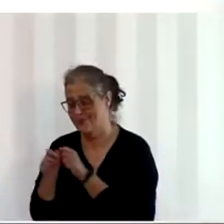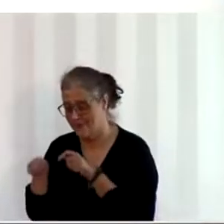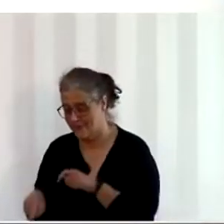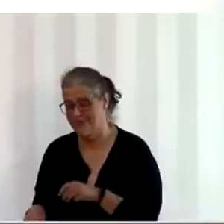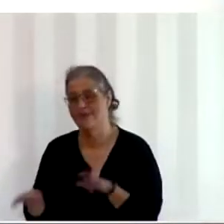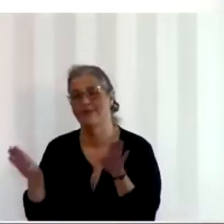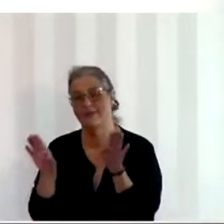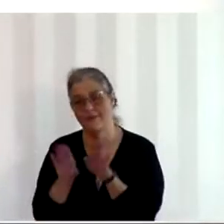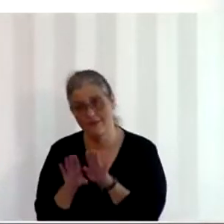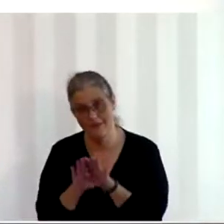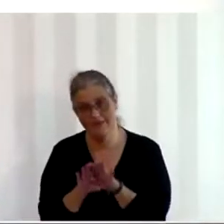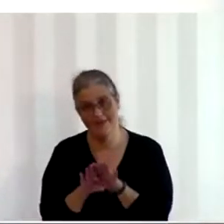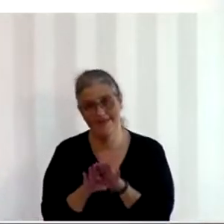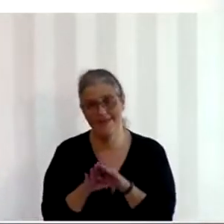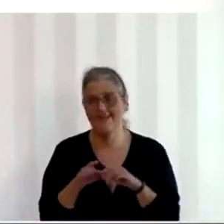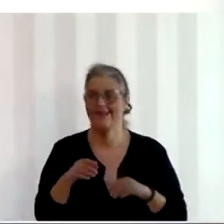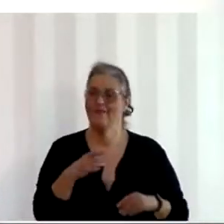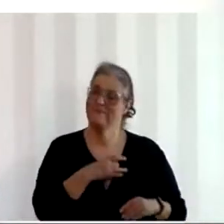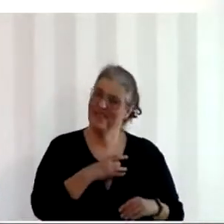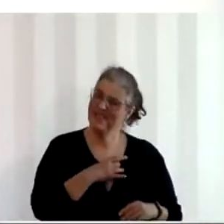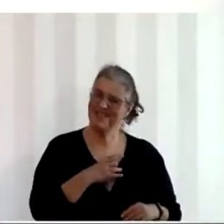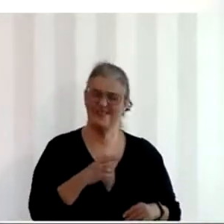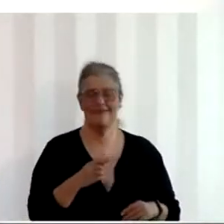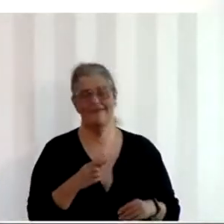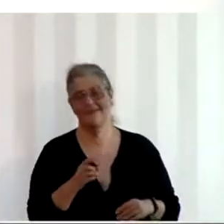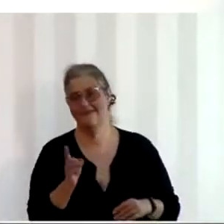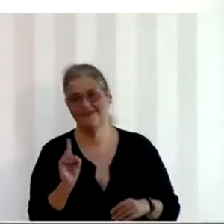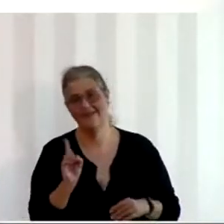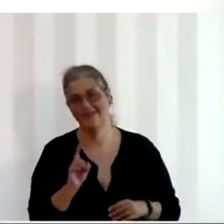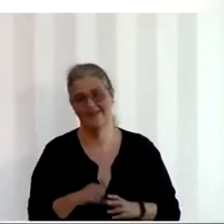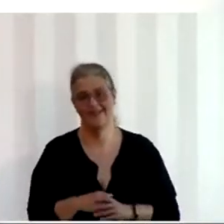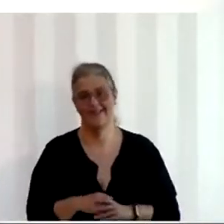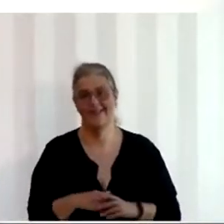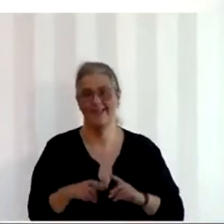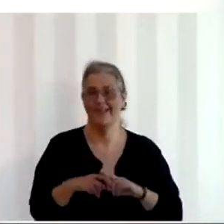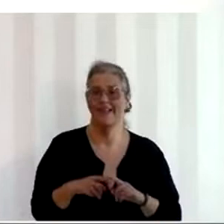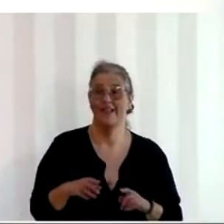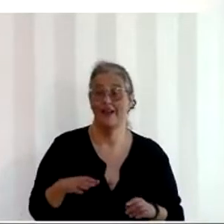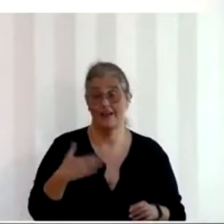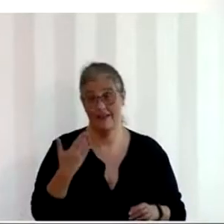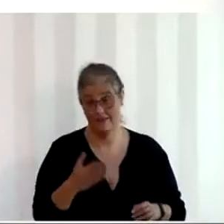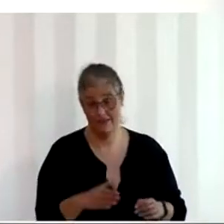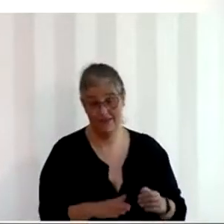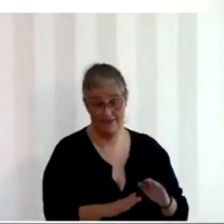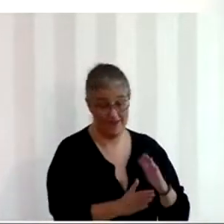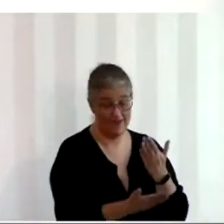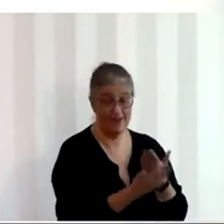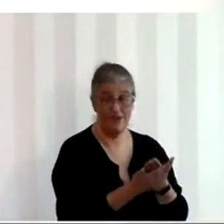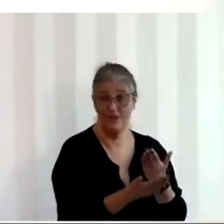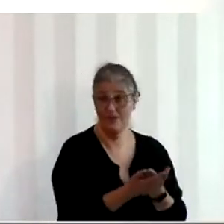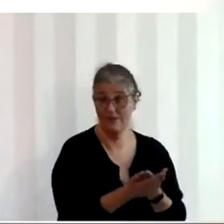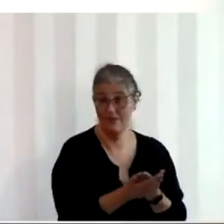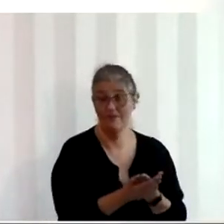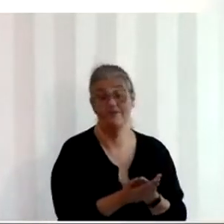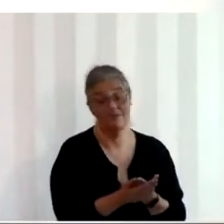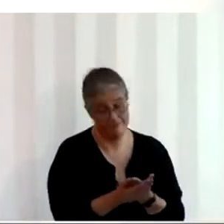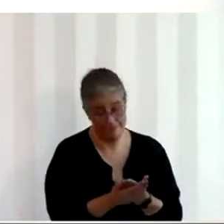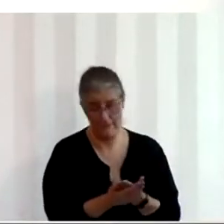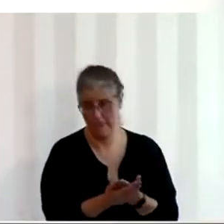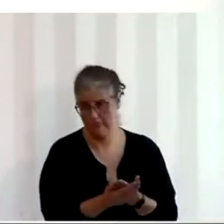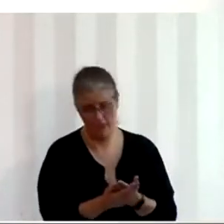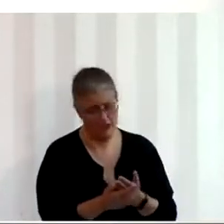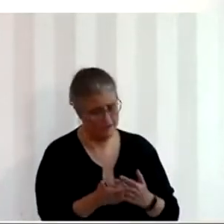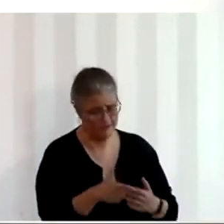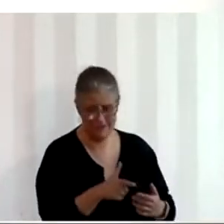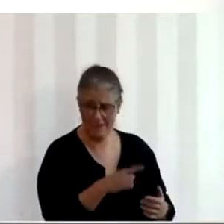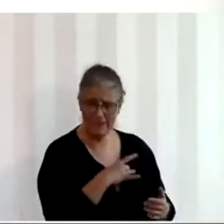Quando você estiver passeando, quando você estiver na escolinha ou no colégio, para aqueles que já são maiores, não tenha medo,